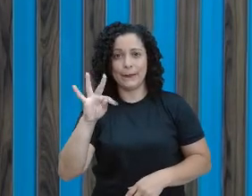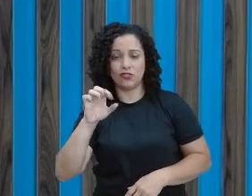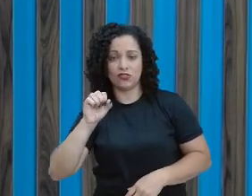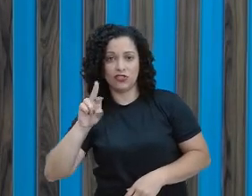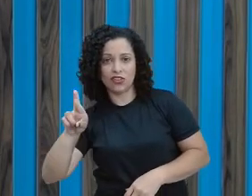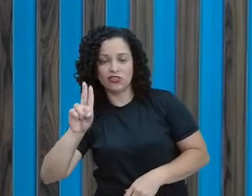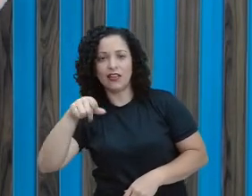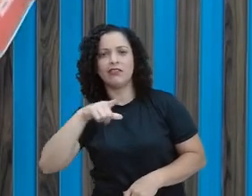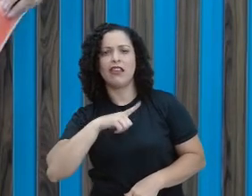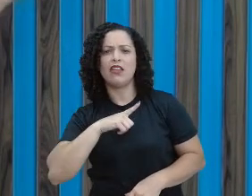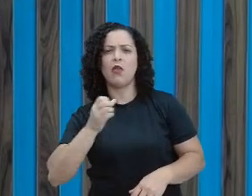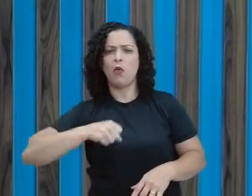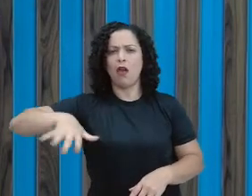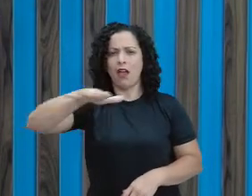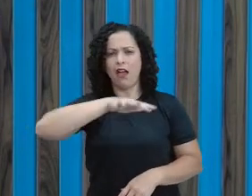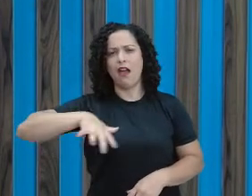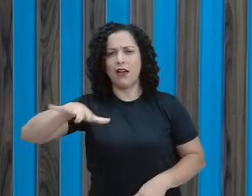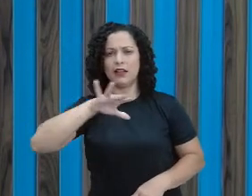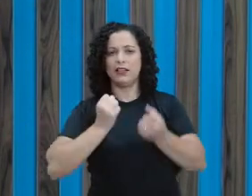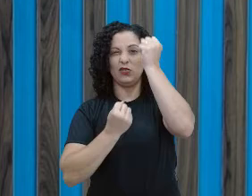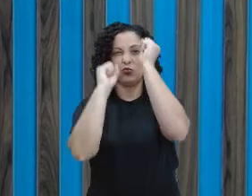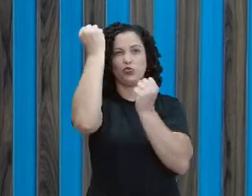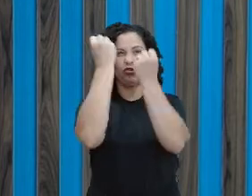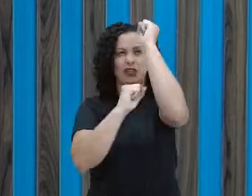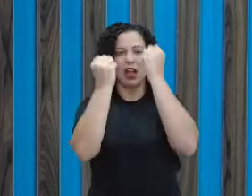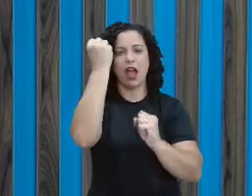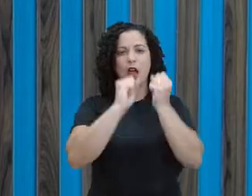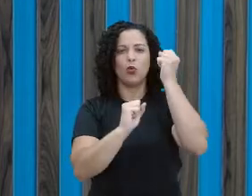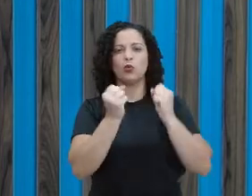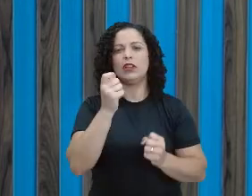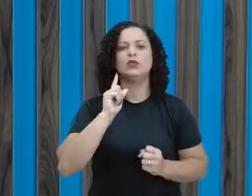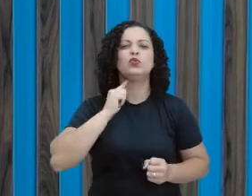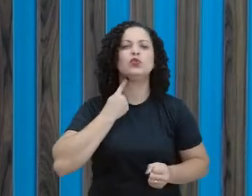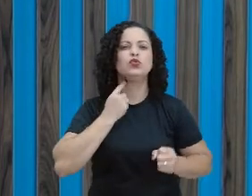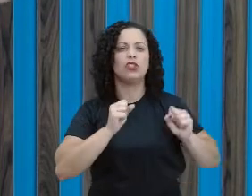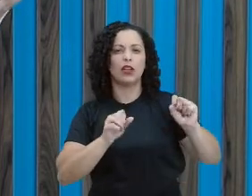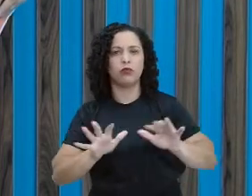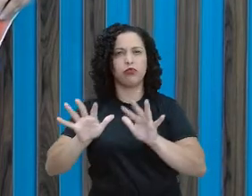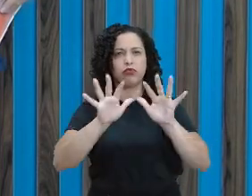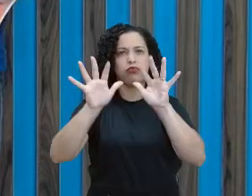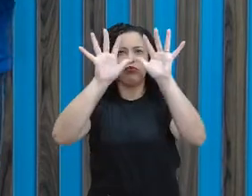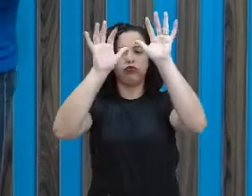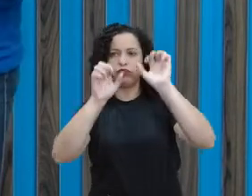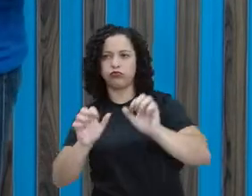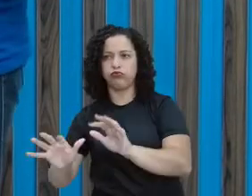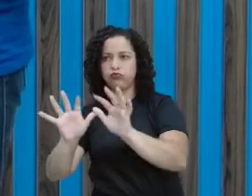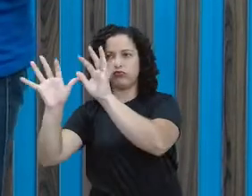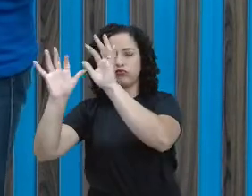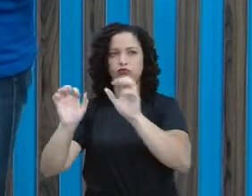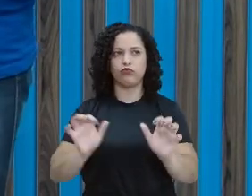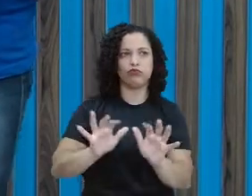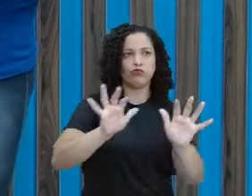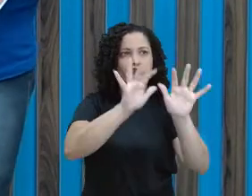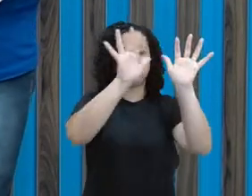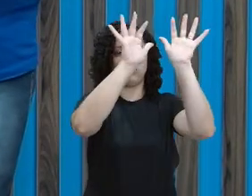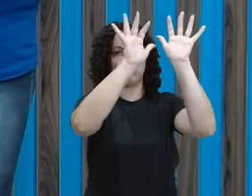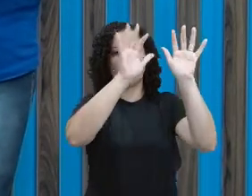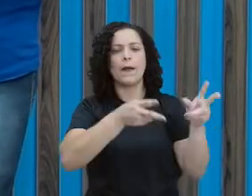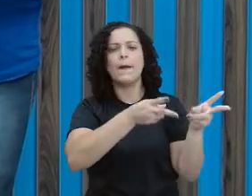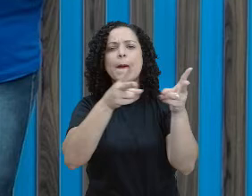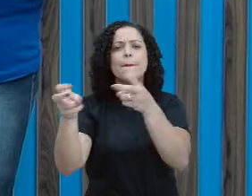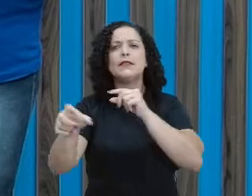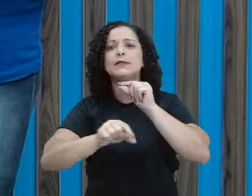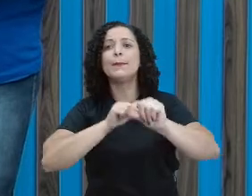Industrial, a fuligem, né, tomando conta de todo o ambiente, perceberam, né, foi percebido em relação a isso,